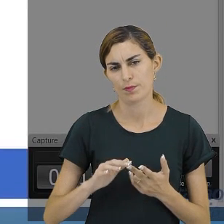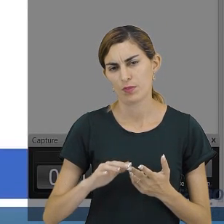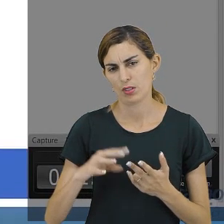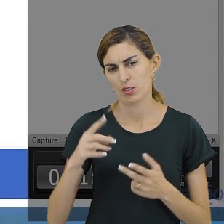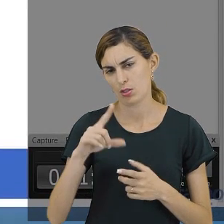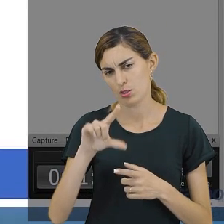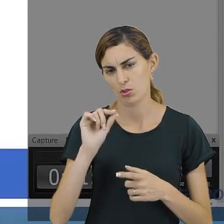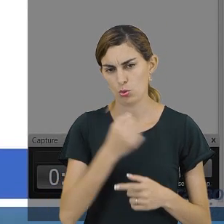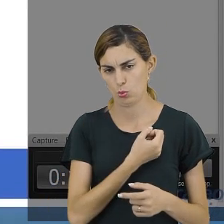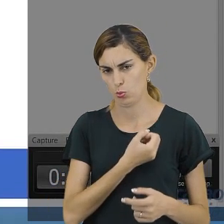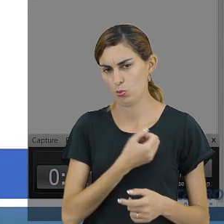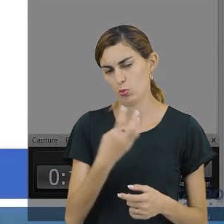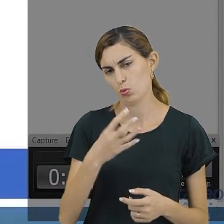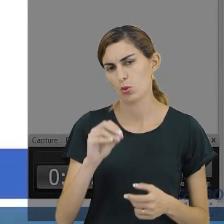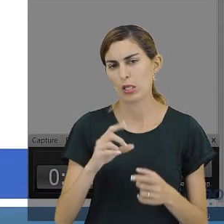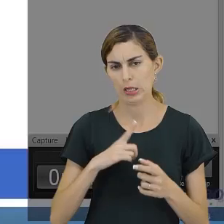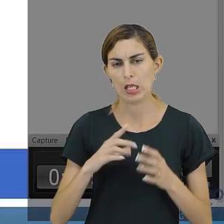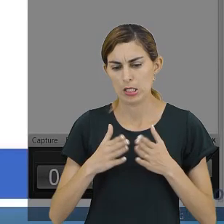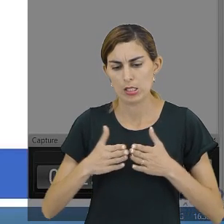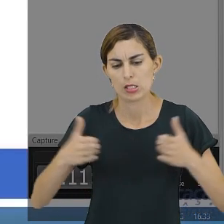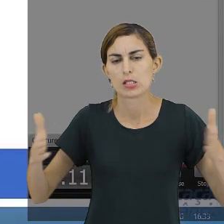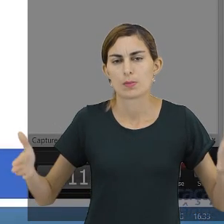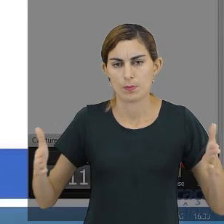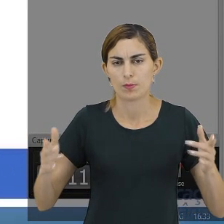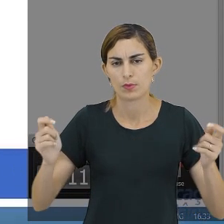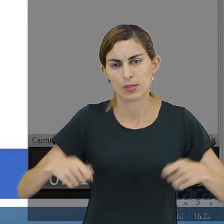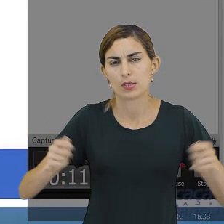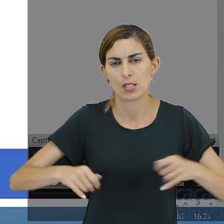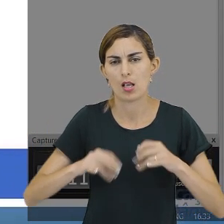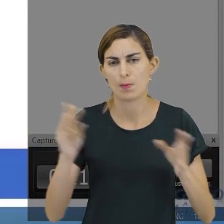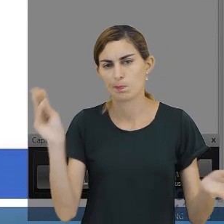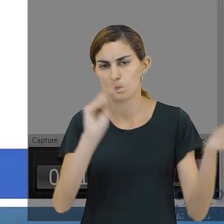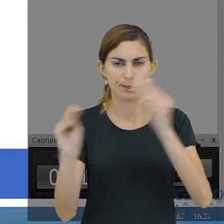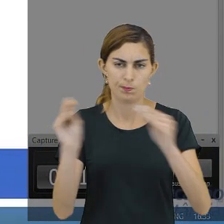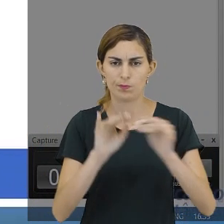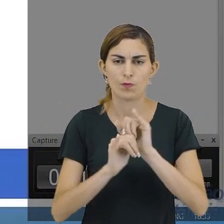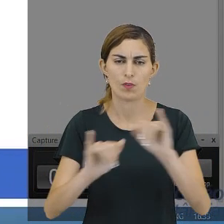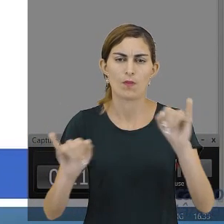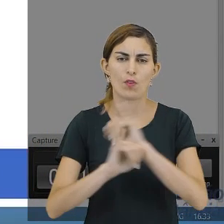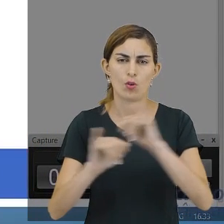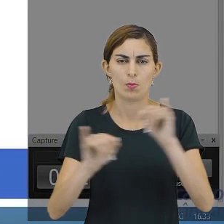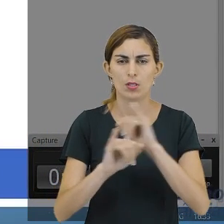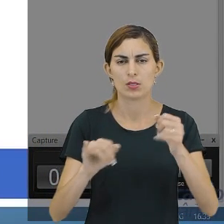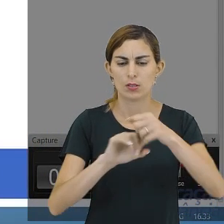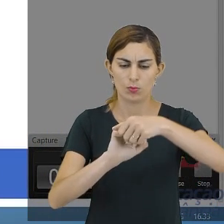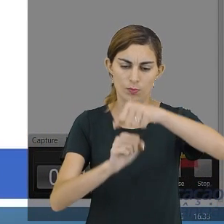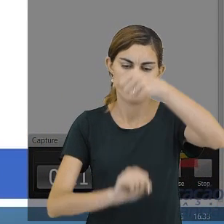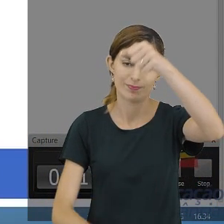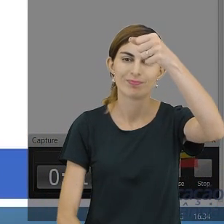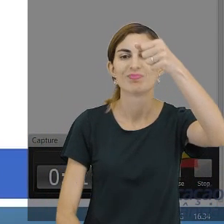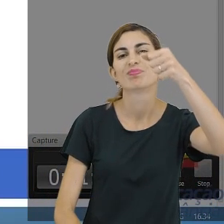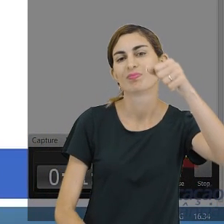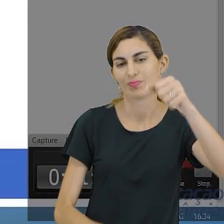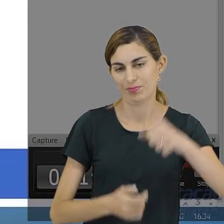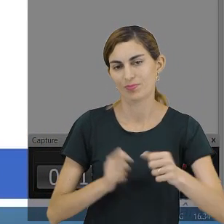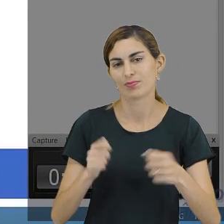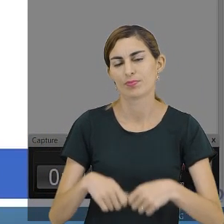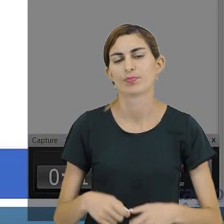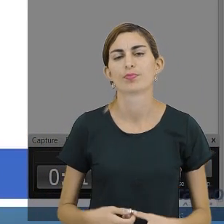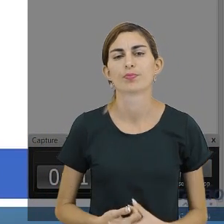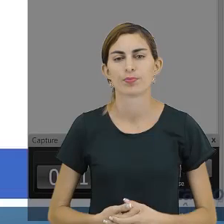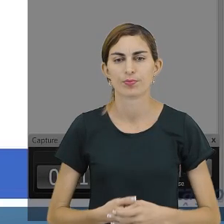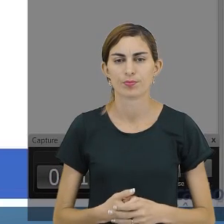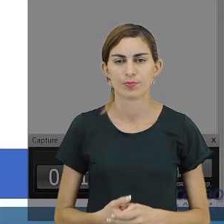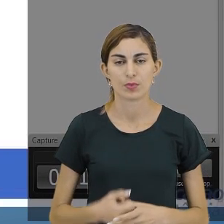que é a recomendação da AbraWeb, nós temos muito espaço para adicionar informações nesse banner em